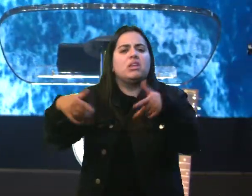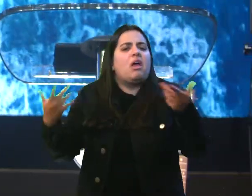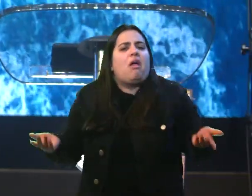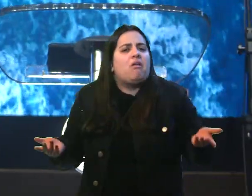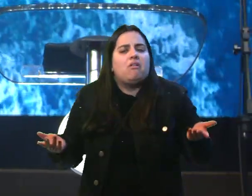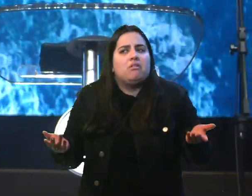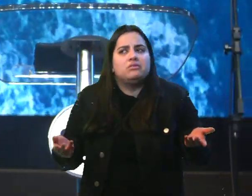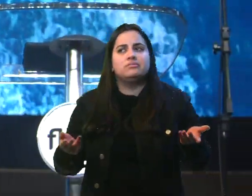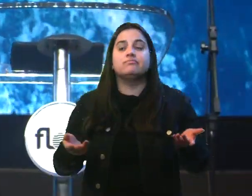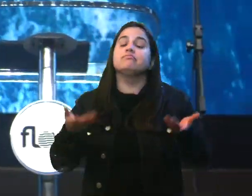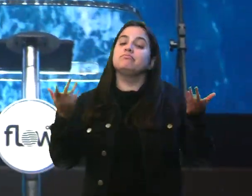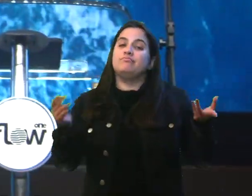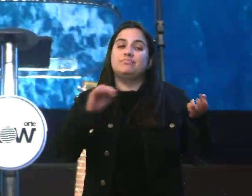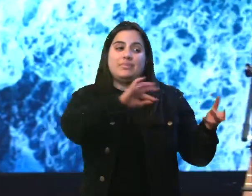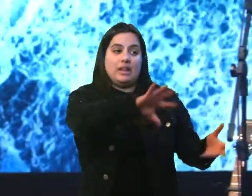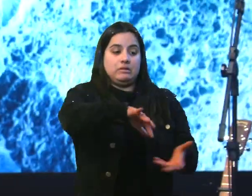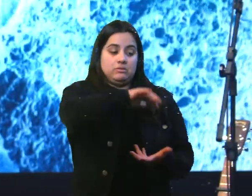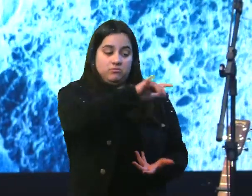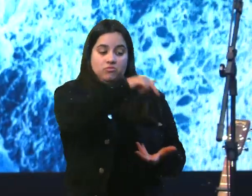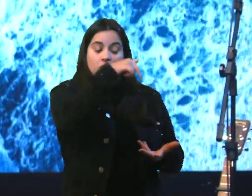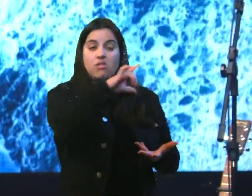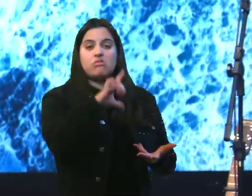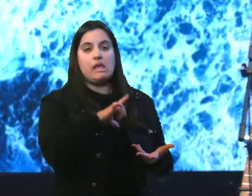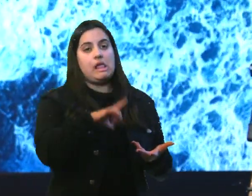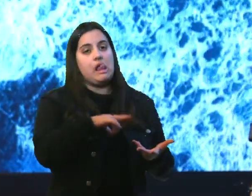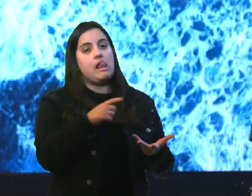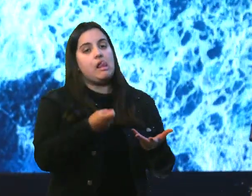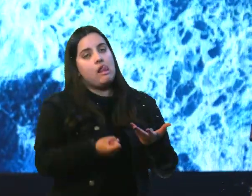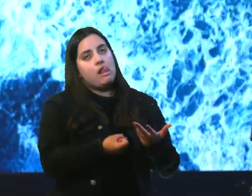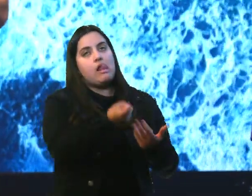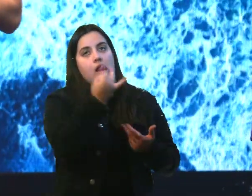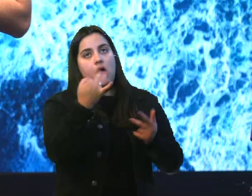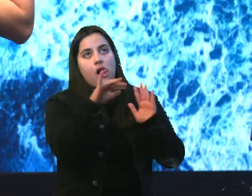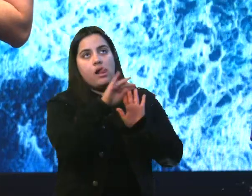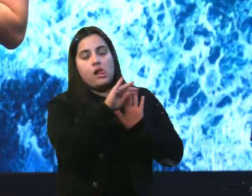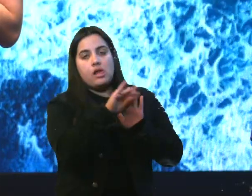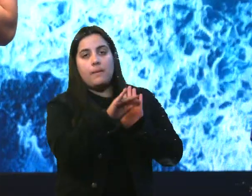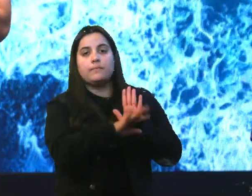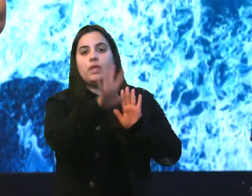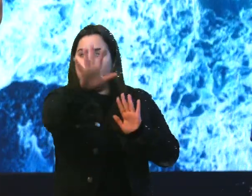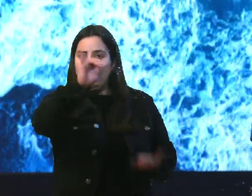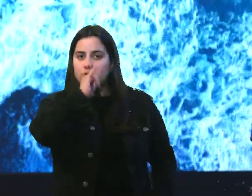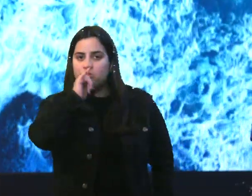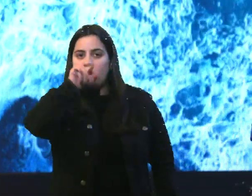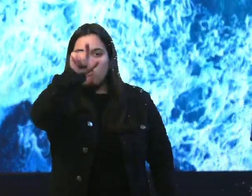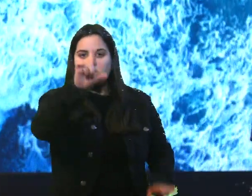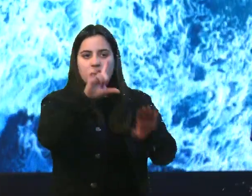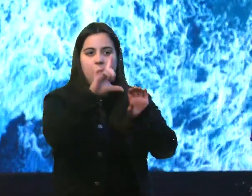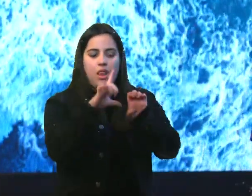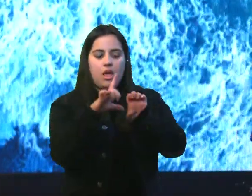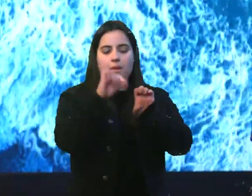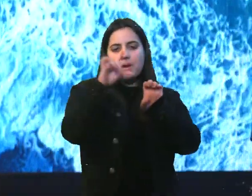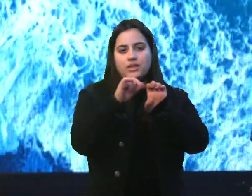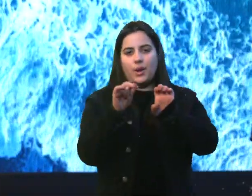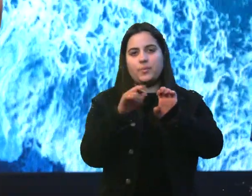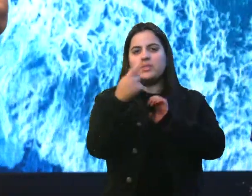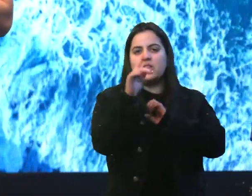Esse mundo, ele vai botar alguns parâmetros. Por exemplo, se você é um empresário, o faturamento da